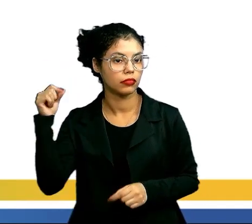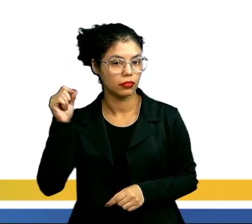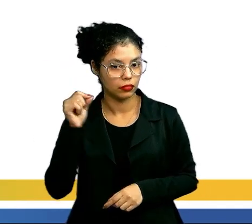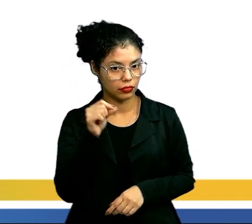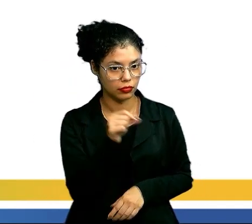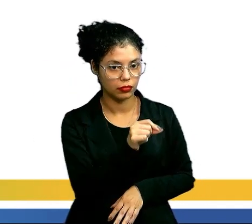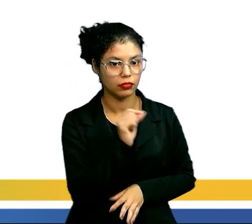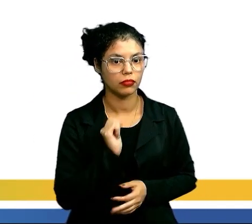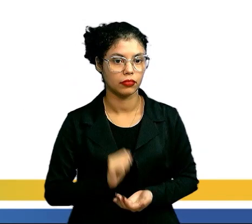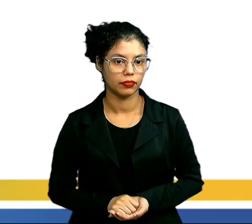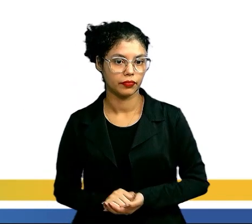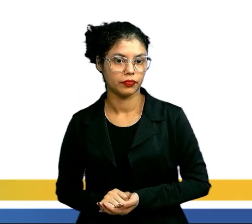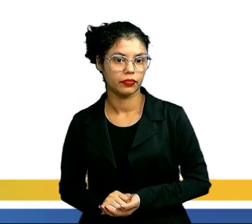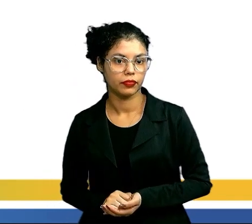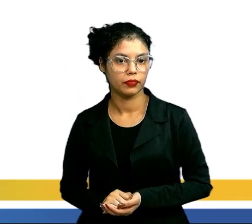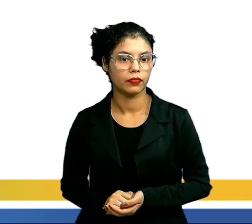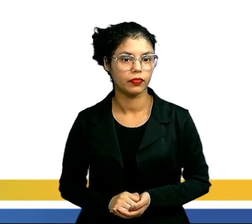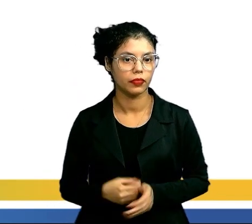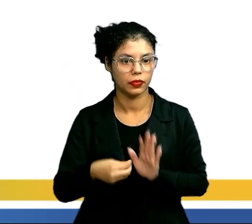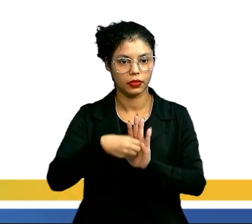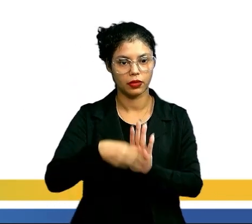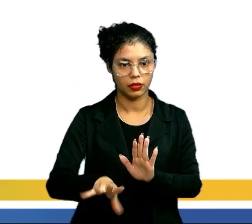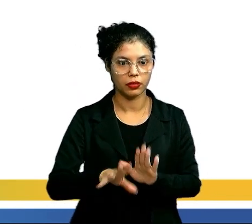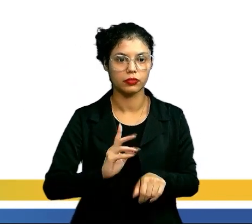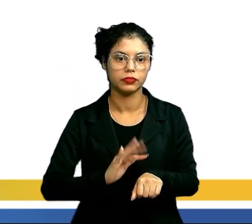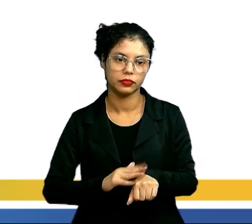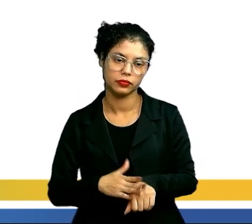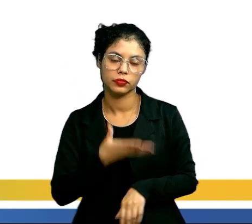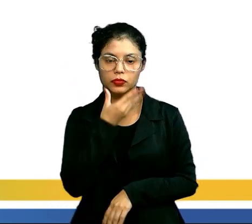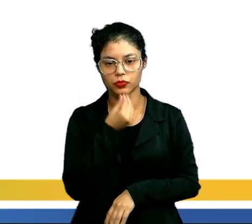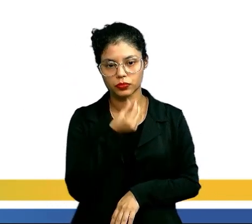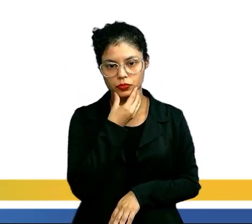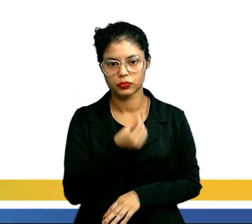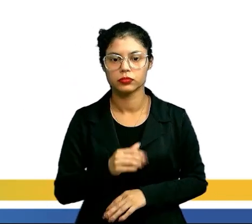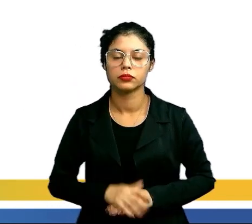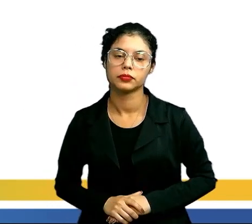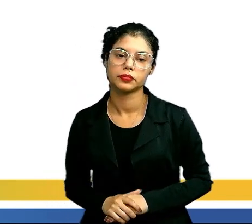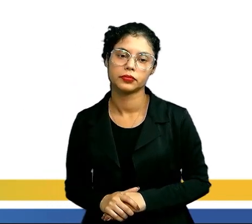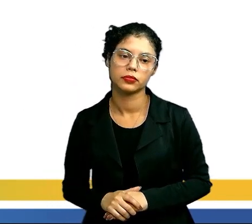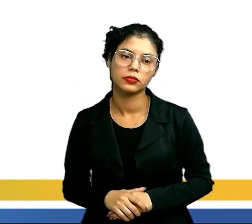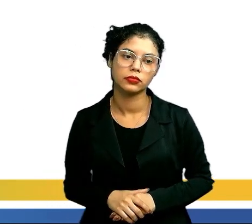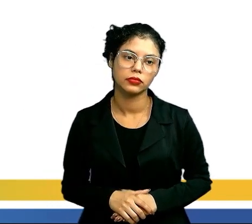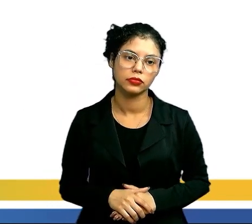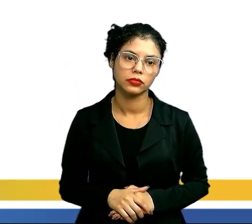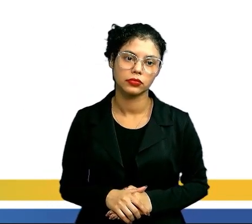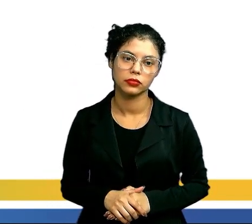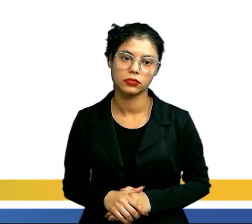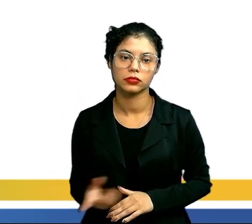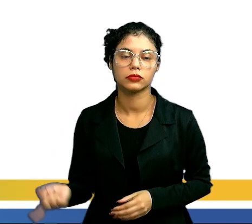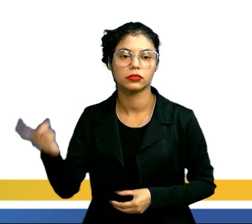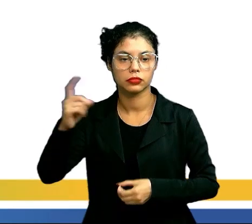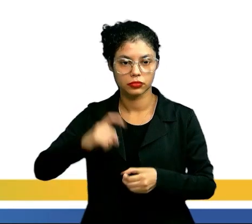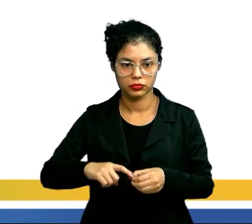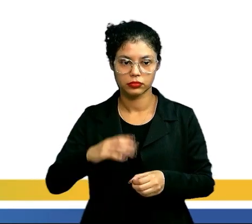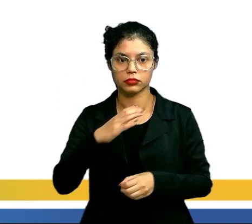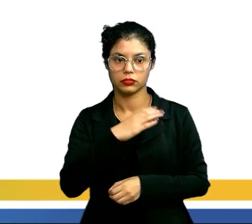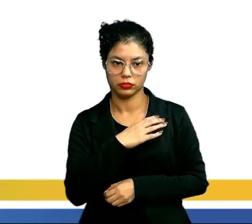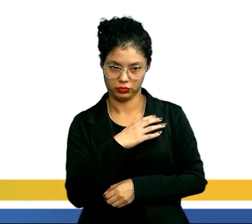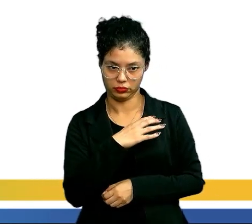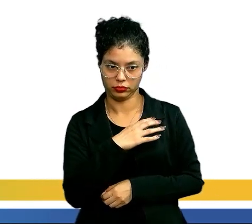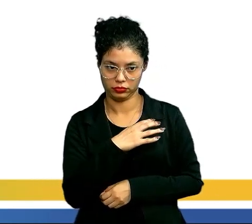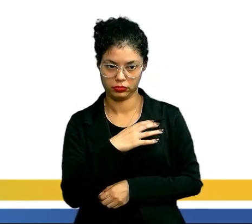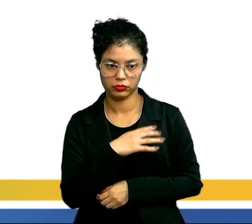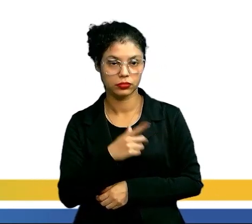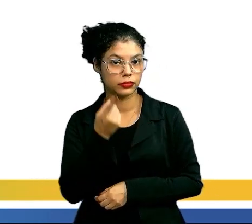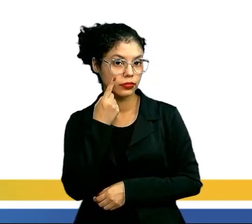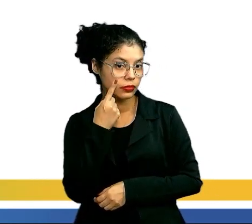que está infectado, ele acaba transmitindo e picando aí o ser humano. Beleza. O ser humano vem para a cidade